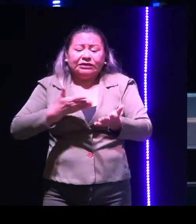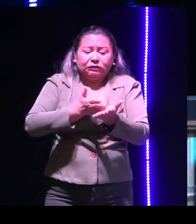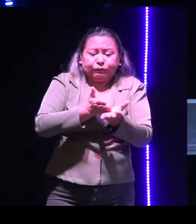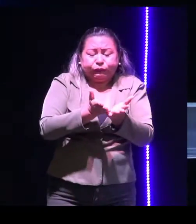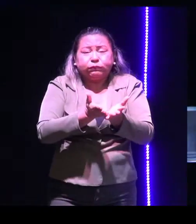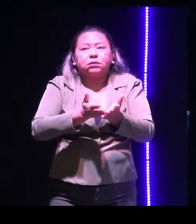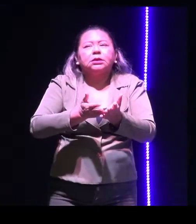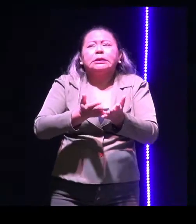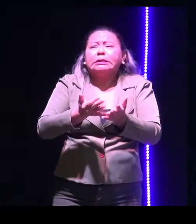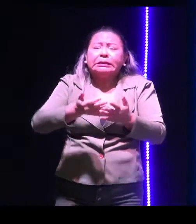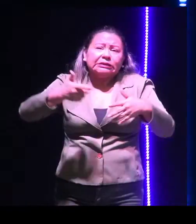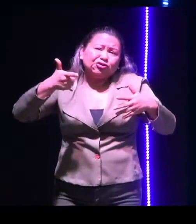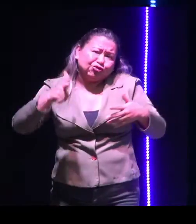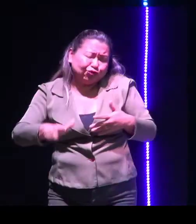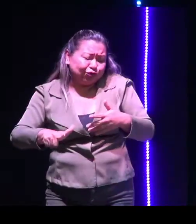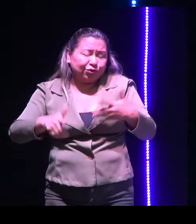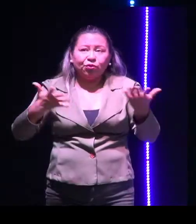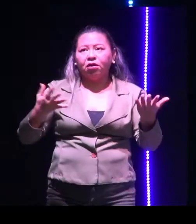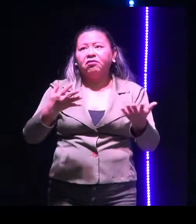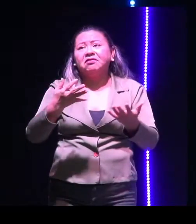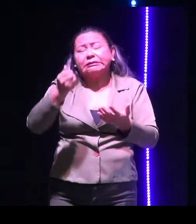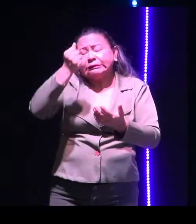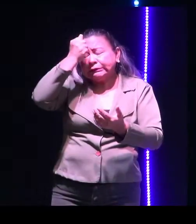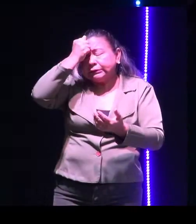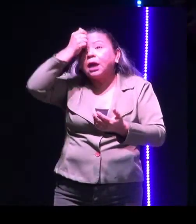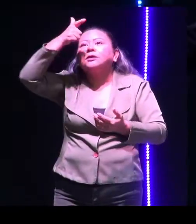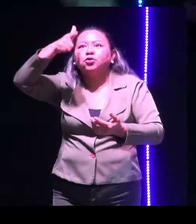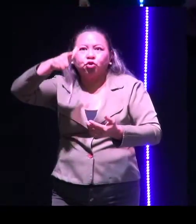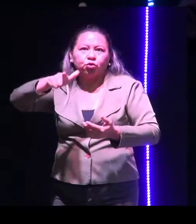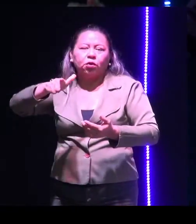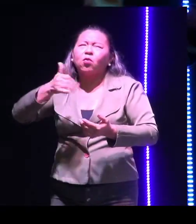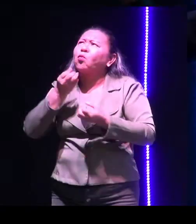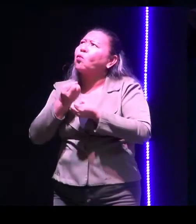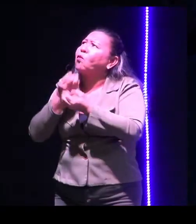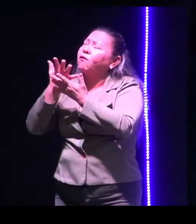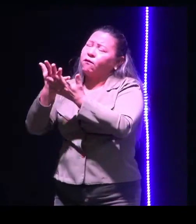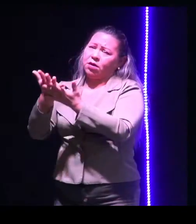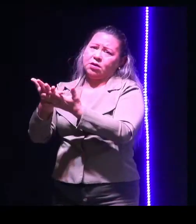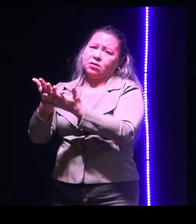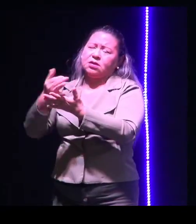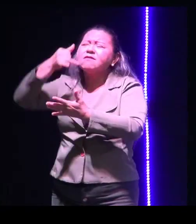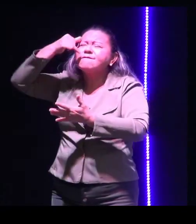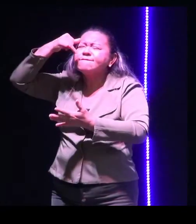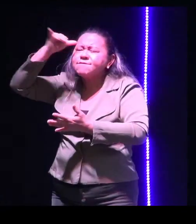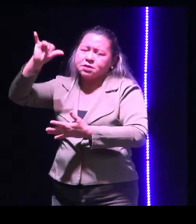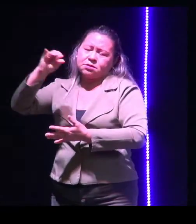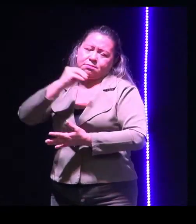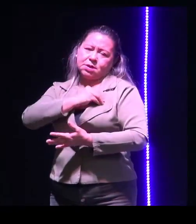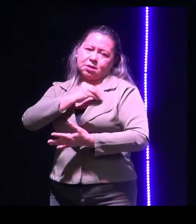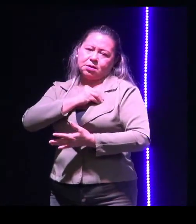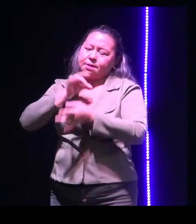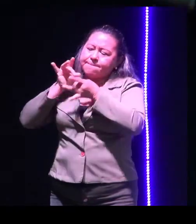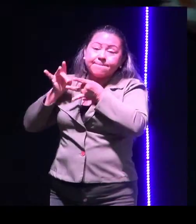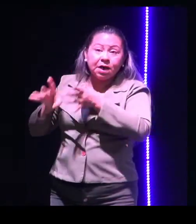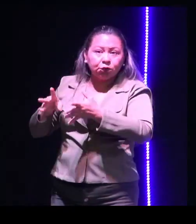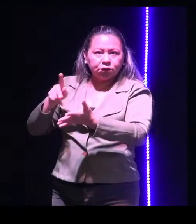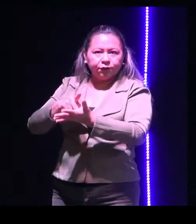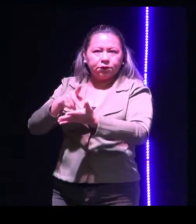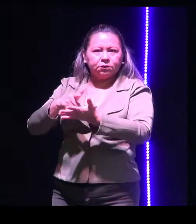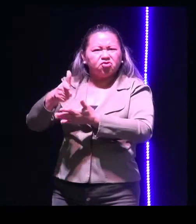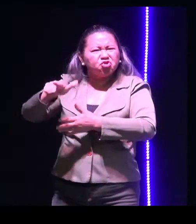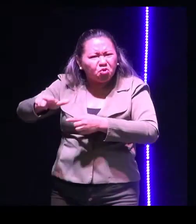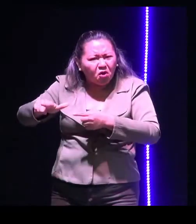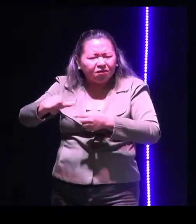perdão? Tem perdão. Caiu de novo? Arrependa-se novamente, confesse novamente e continue. E abandone. De